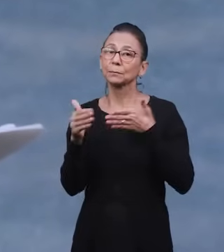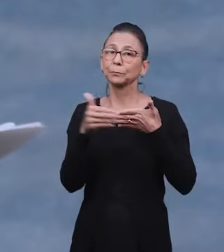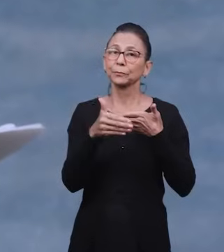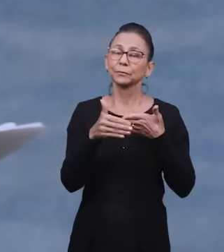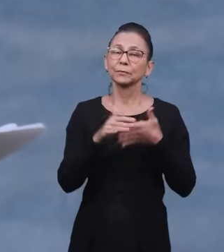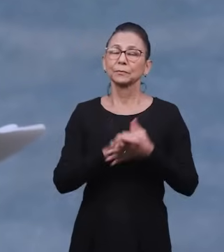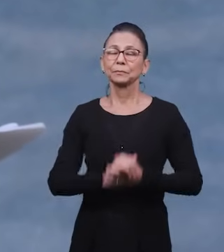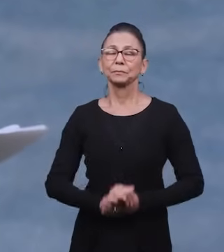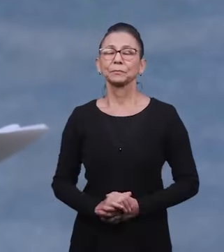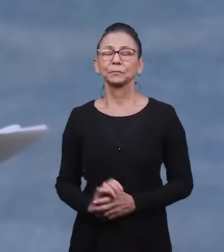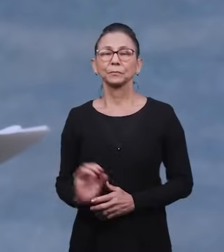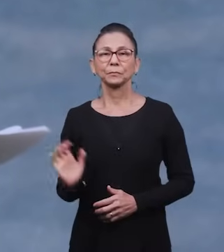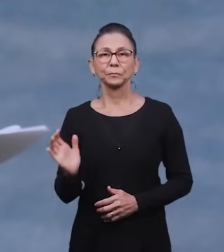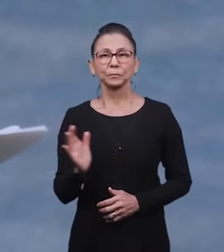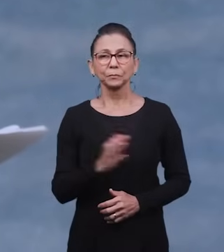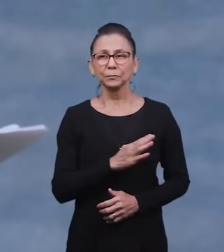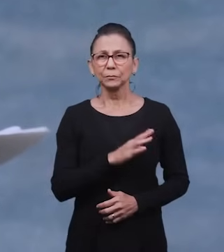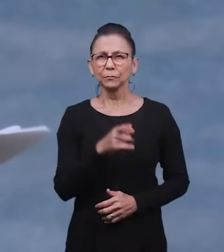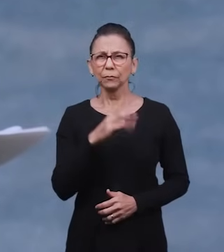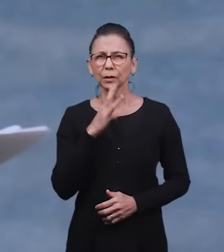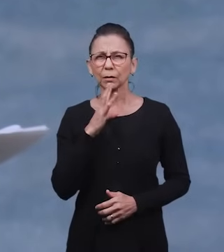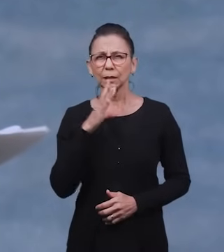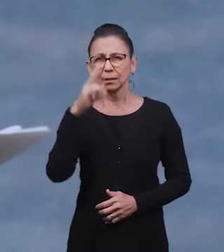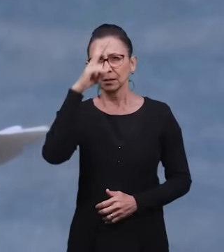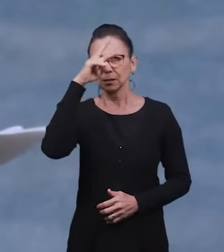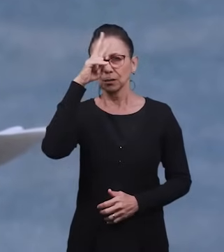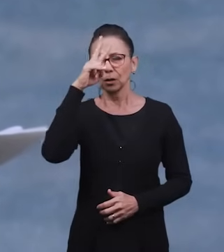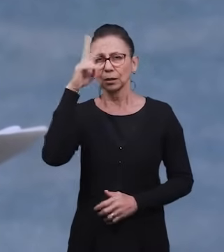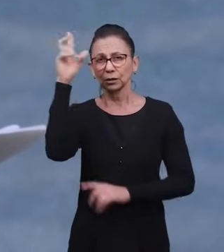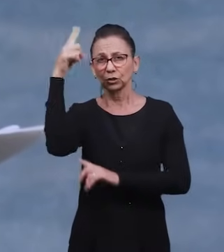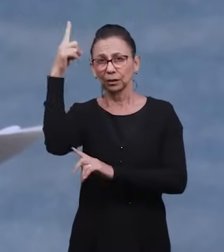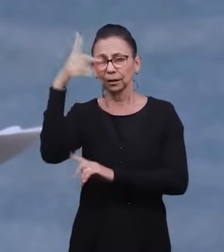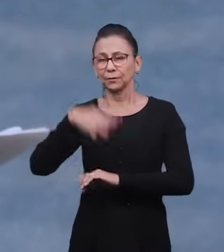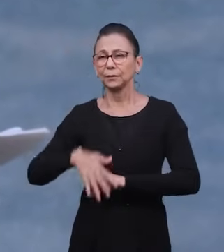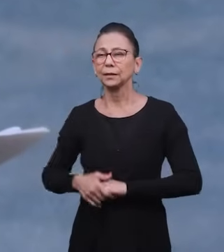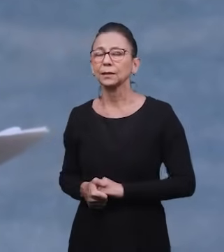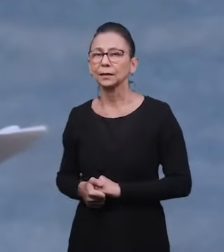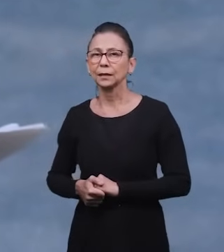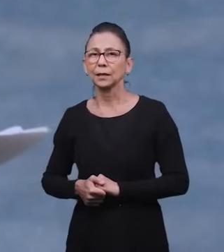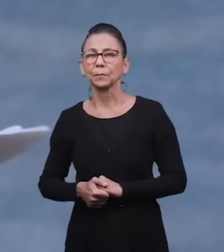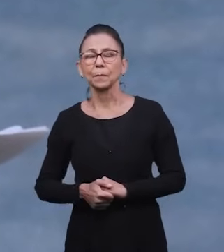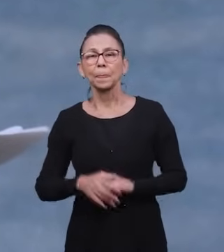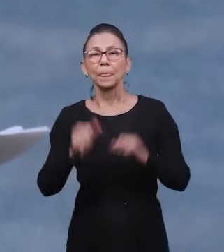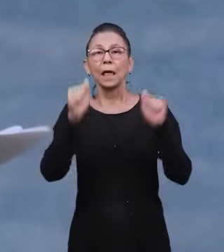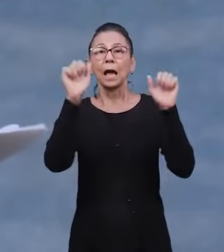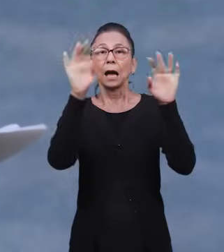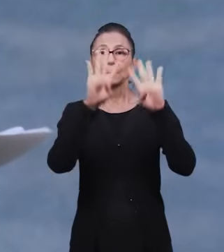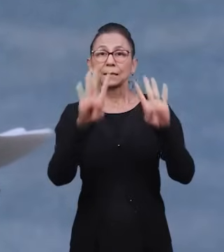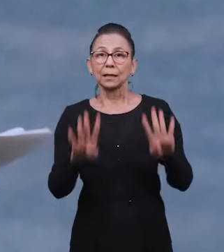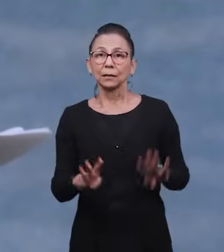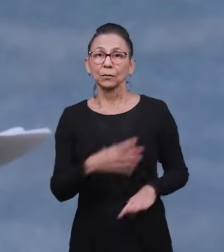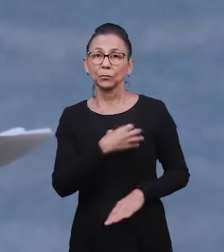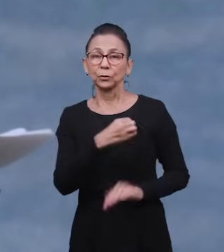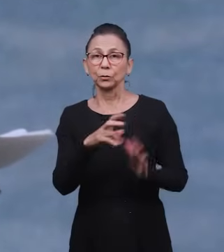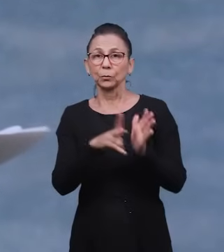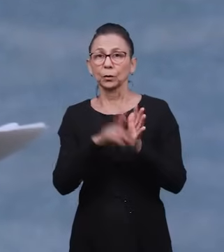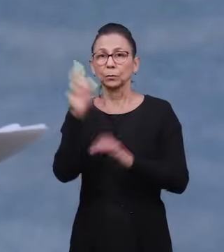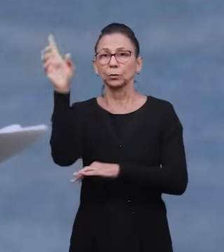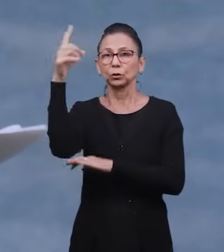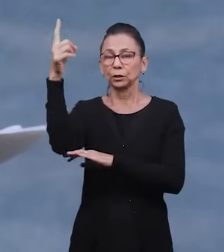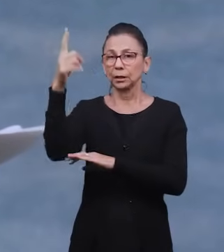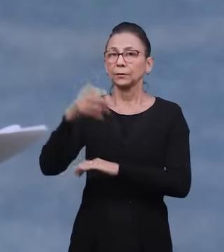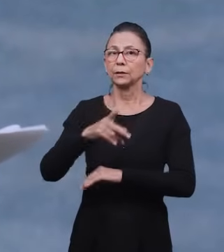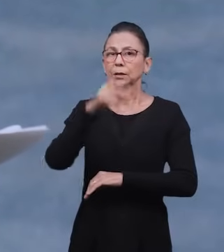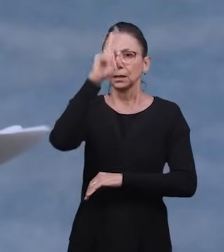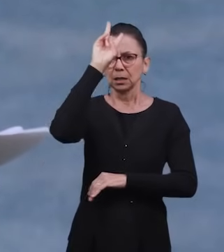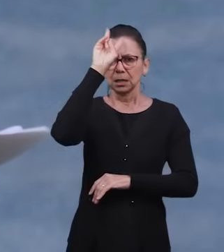diferentes disso. Você conhece a história de Davi. Sabe que quando houve a rebelião de Absalão, que era filho dele, como